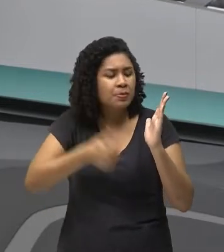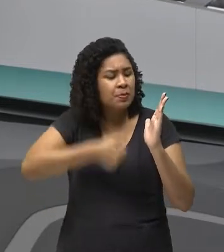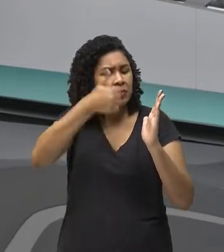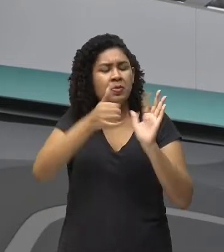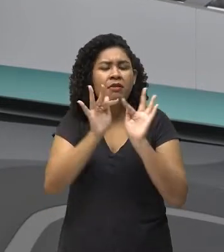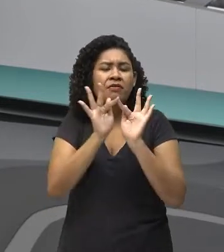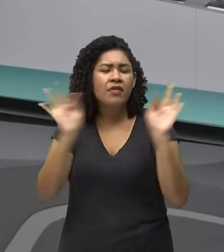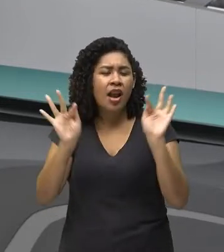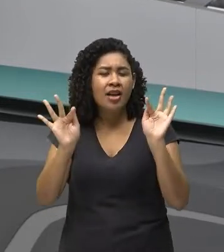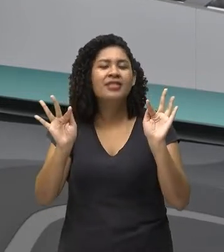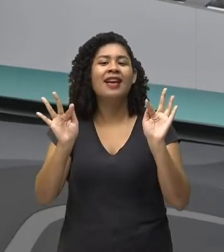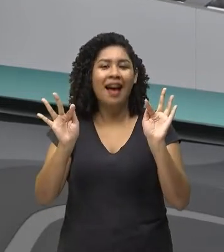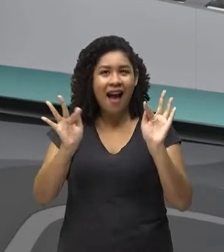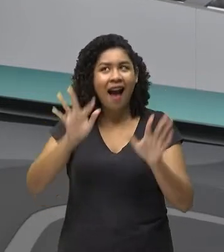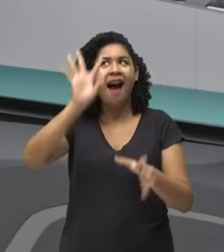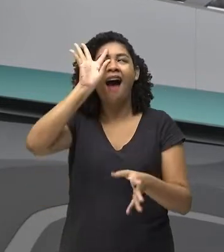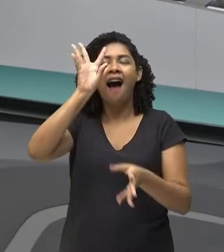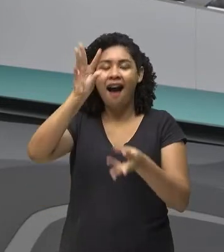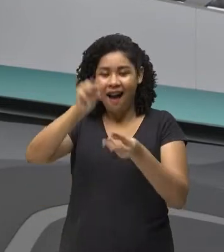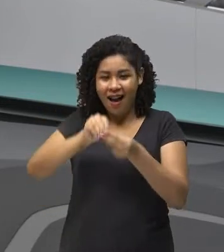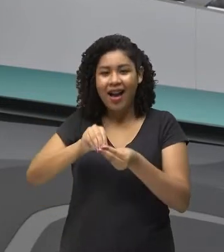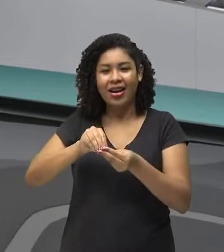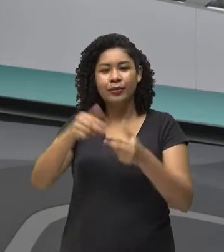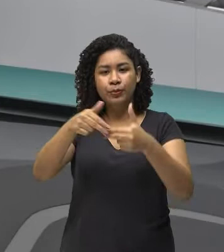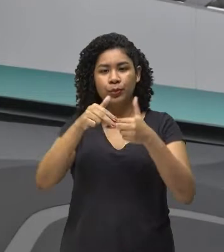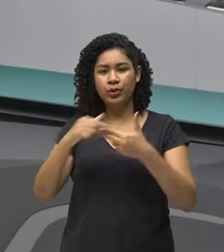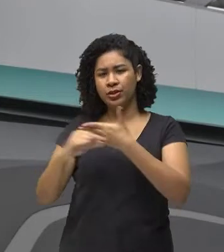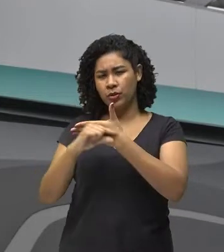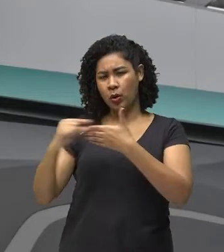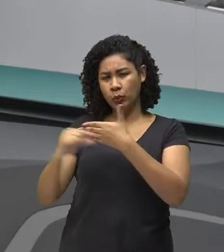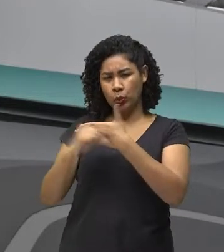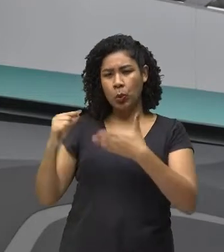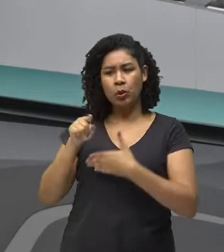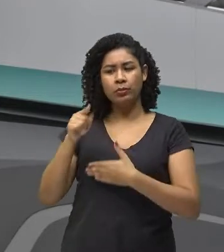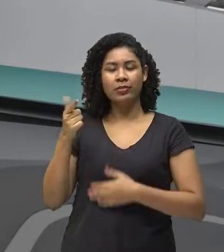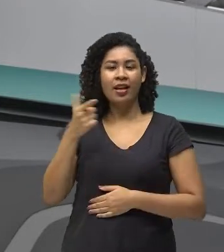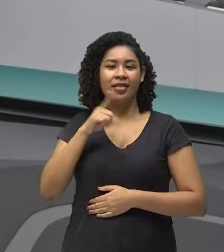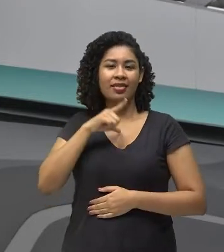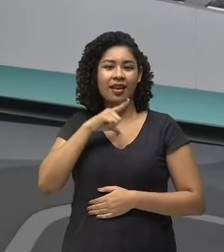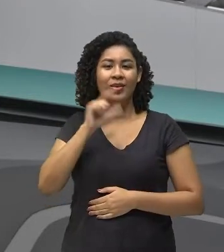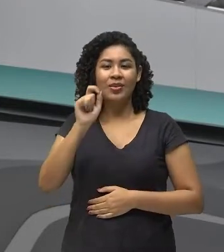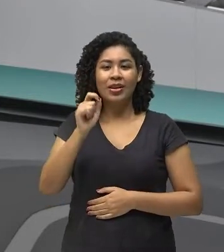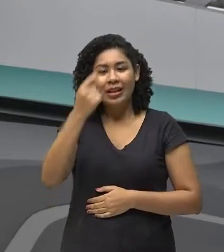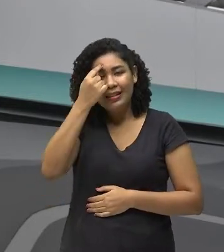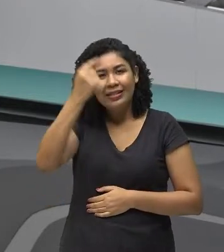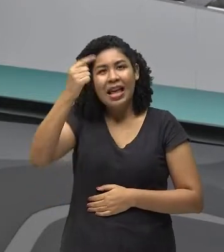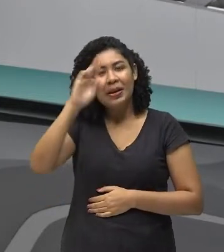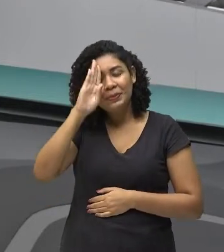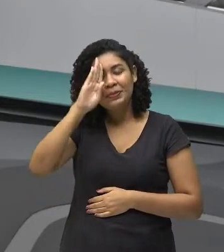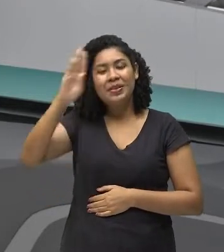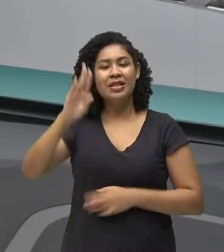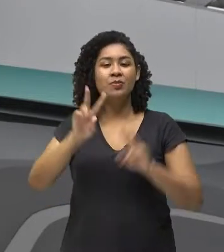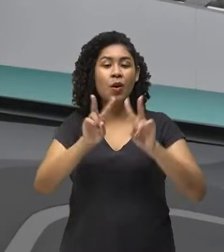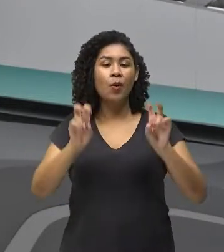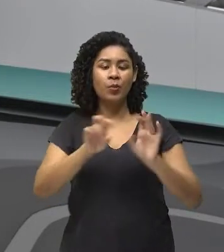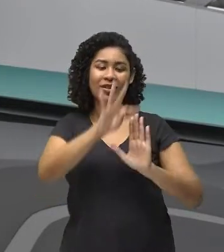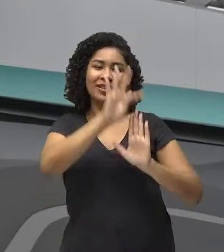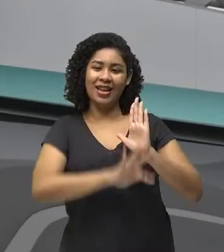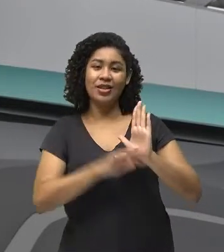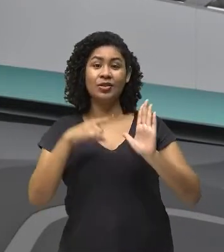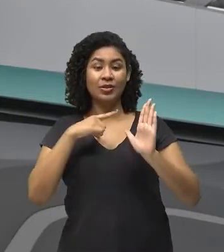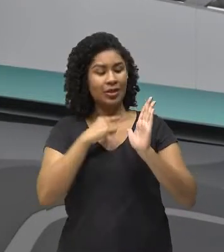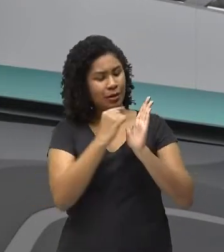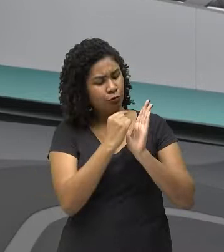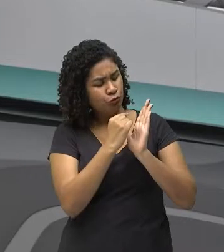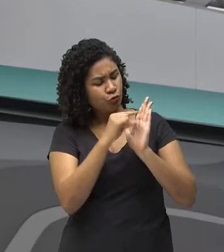principal, os autores, né, que escrevem muito bem, sempre colocam a ideia principal ali naquele comecinho já, né, para facilitar a